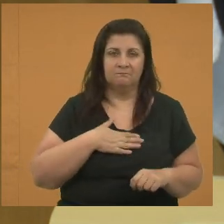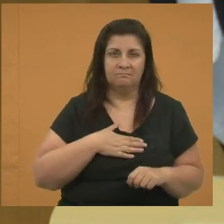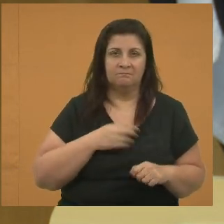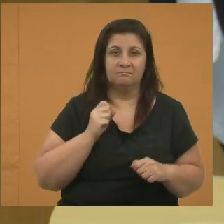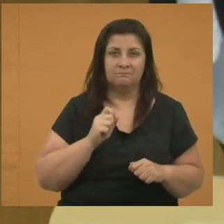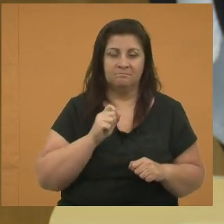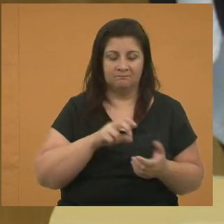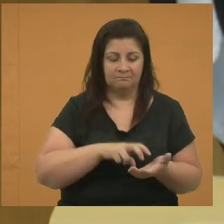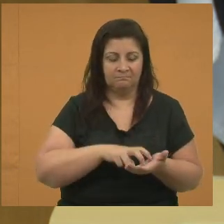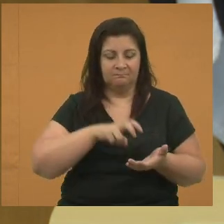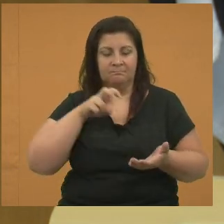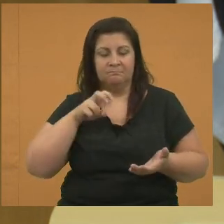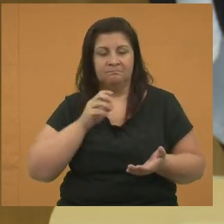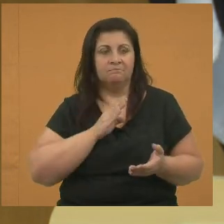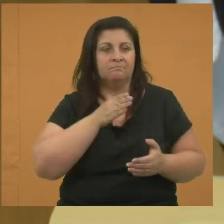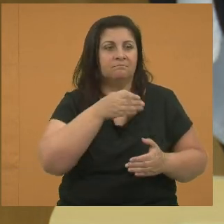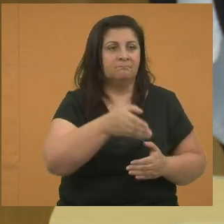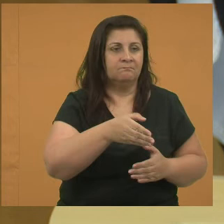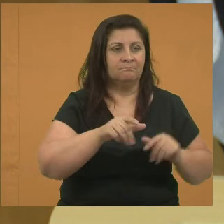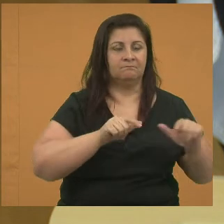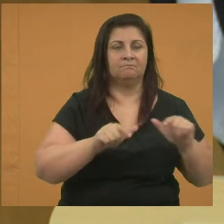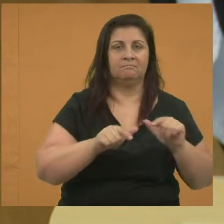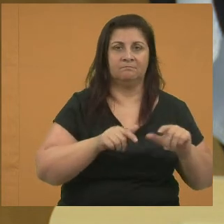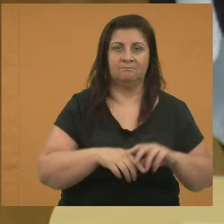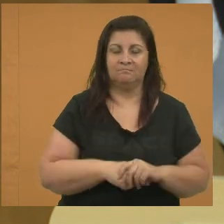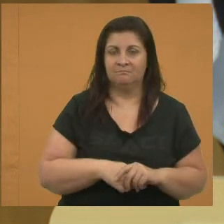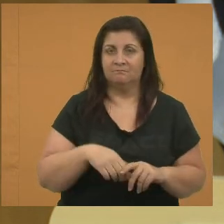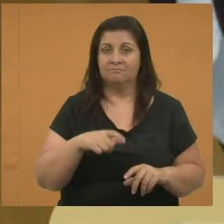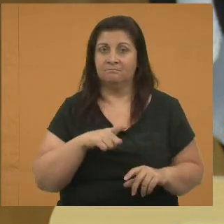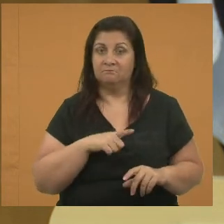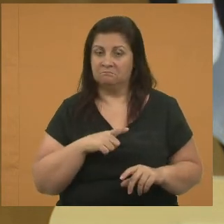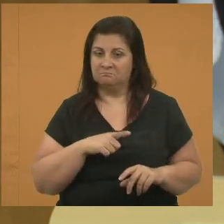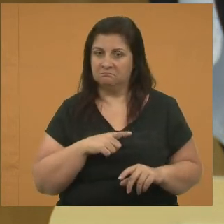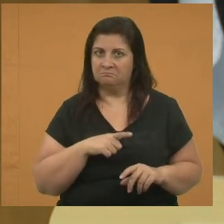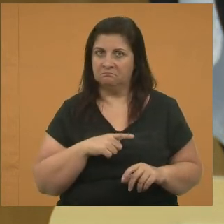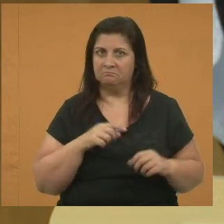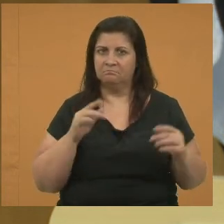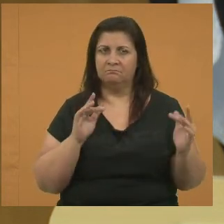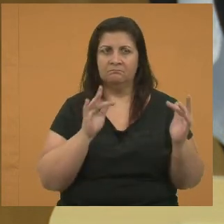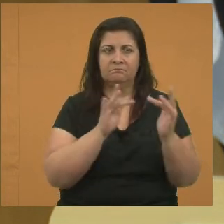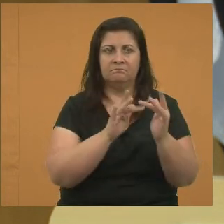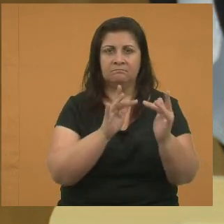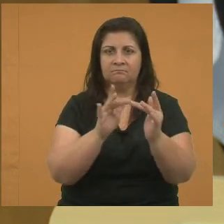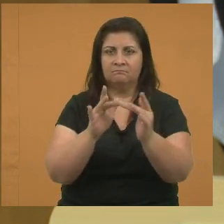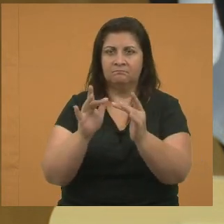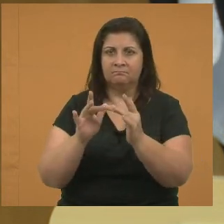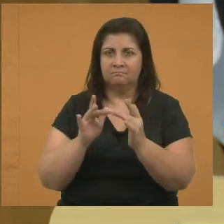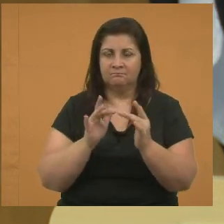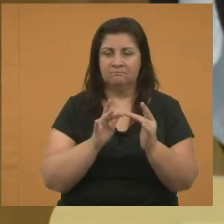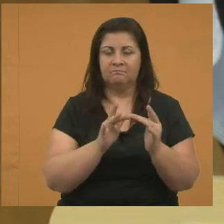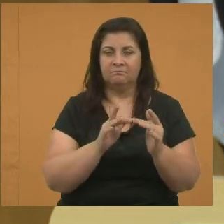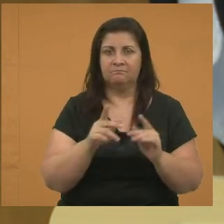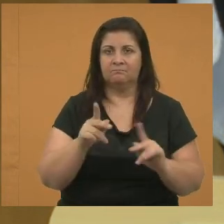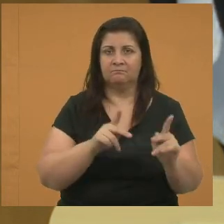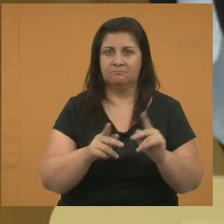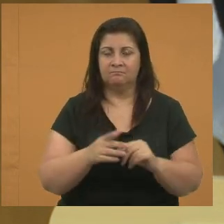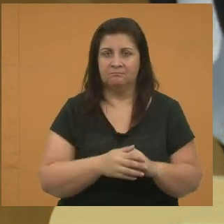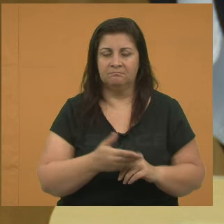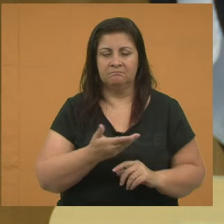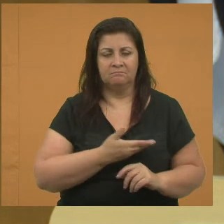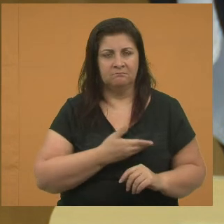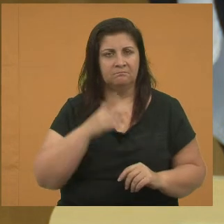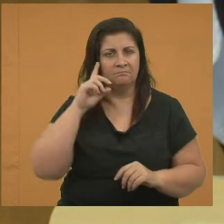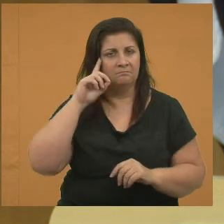acordar cedo e irmos para nossos comércios, onde temos o privilégio do contato diário com a população, nossos amigos do dia a